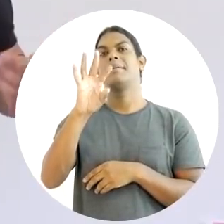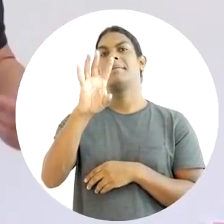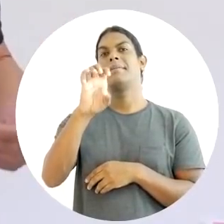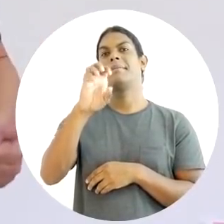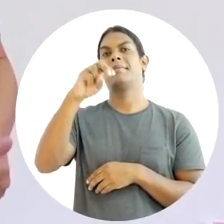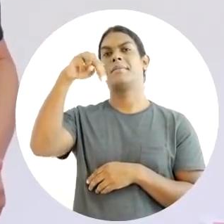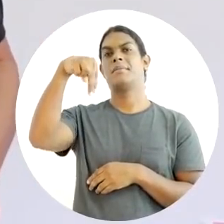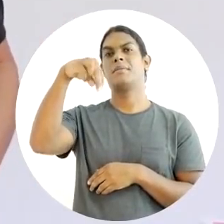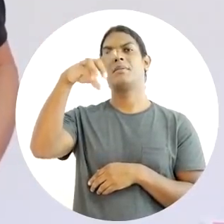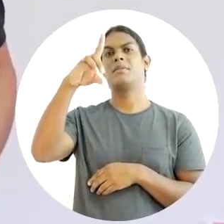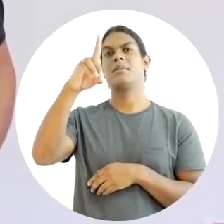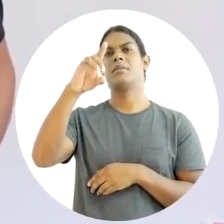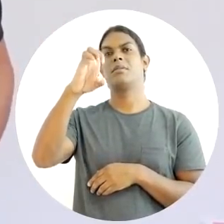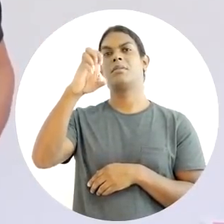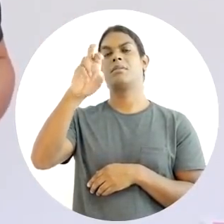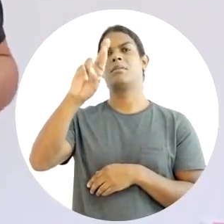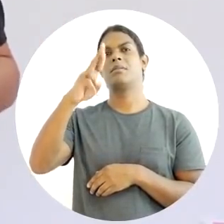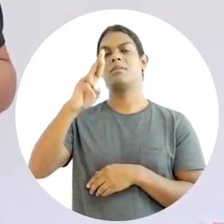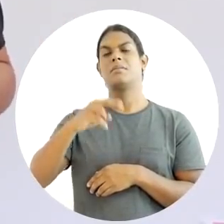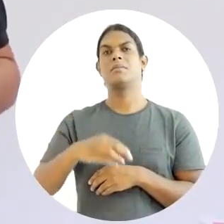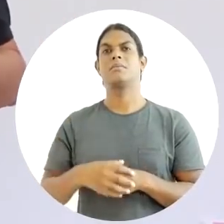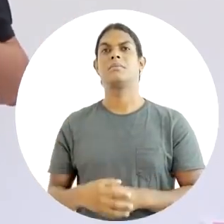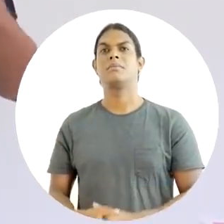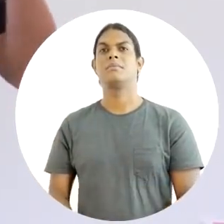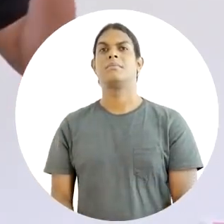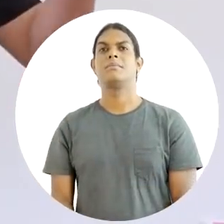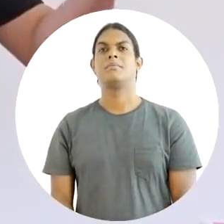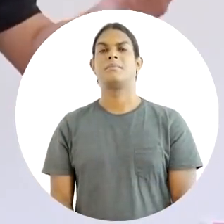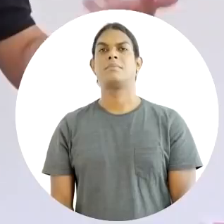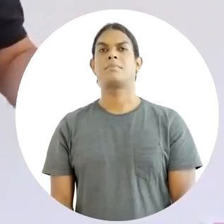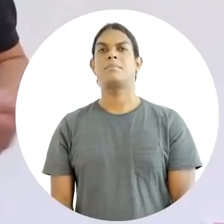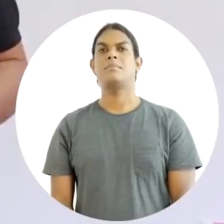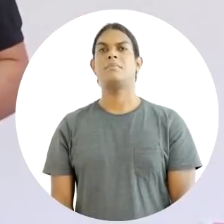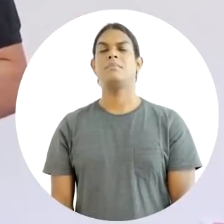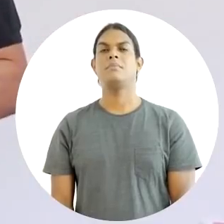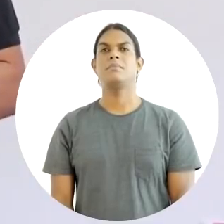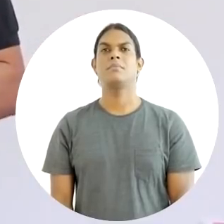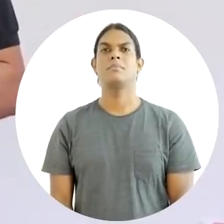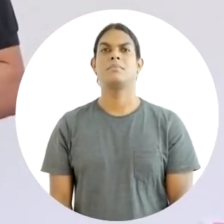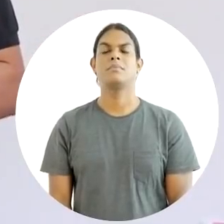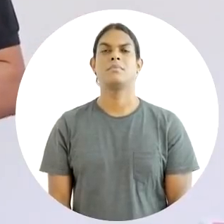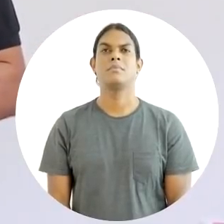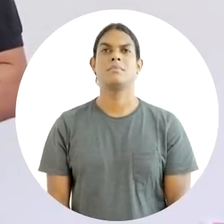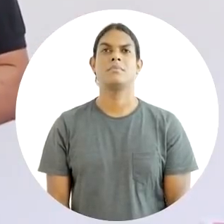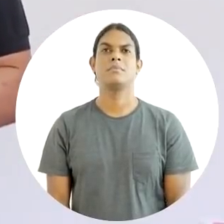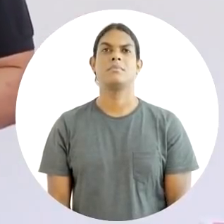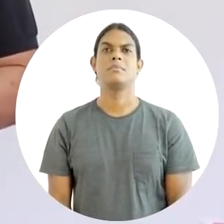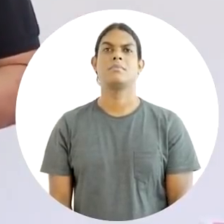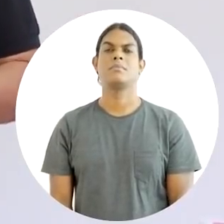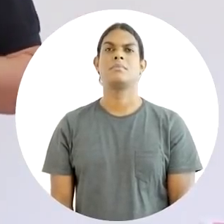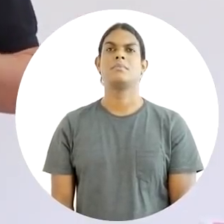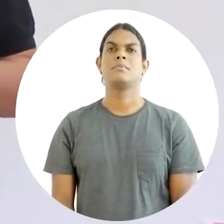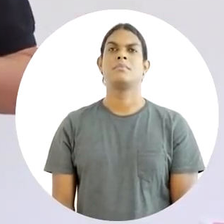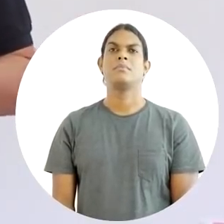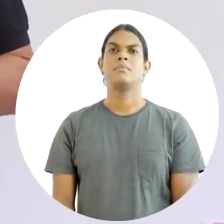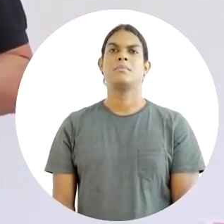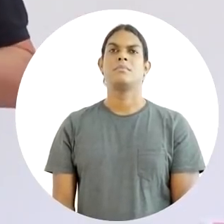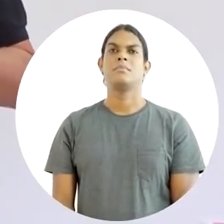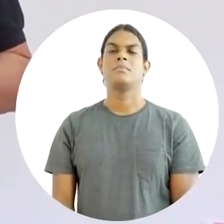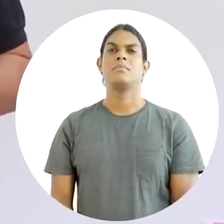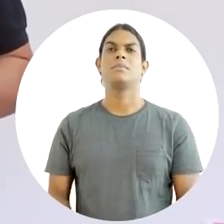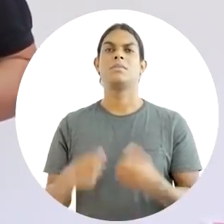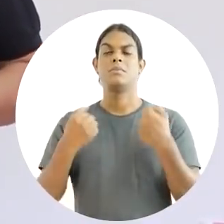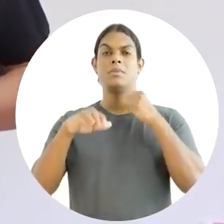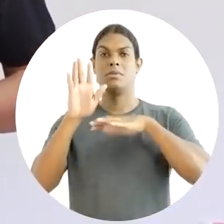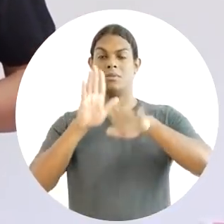intend to work in that company. Então, eu pretendo trabalhar naquela companhia, ok? Então, só tomar